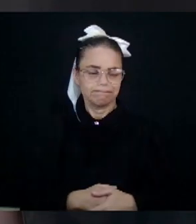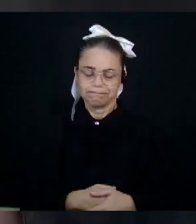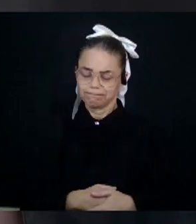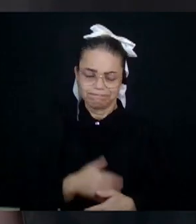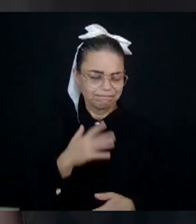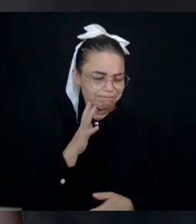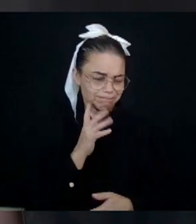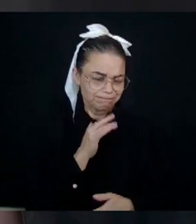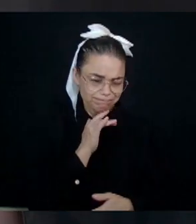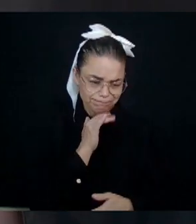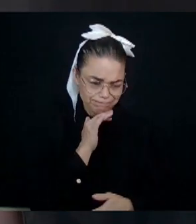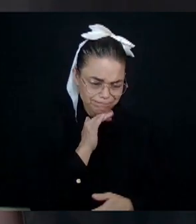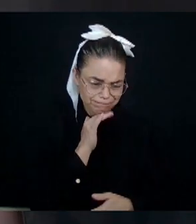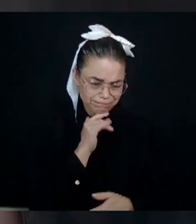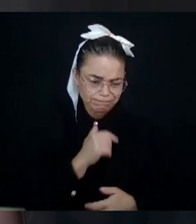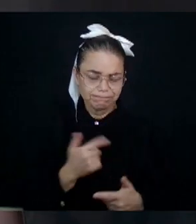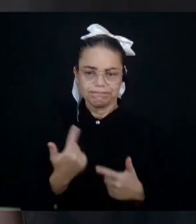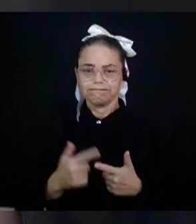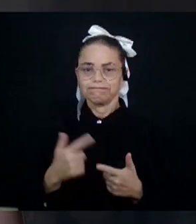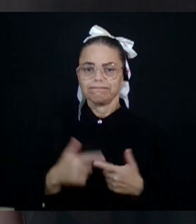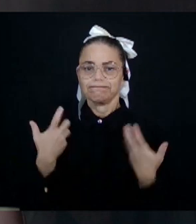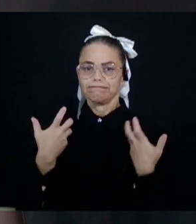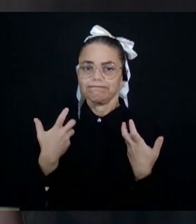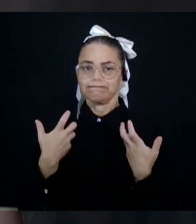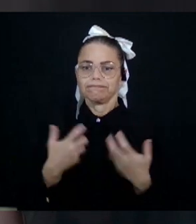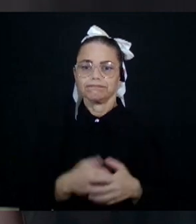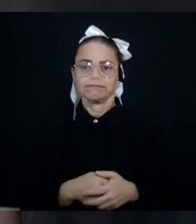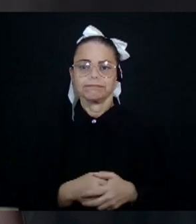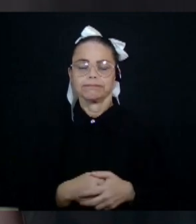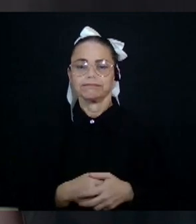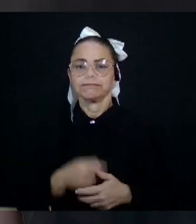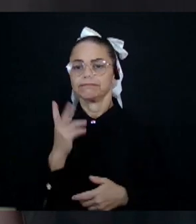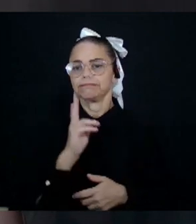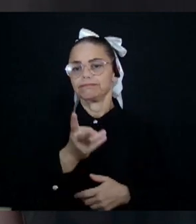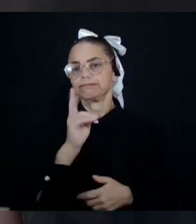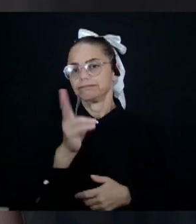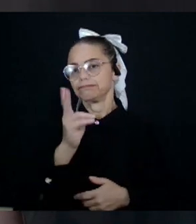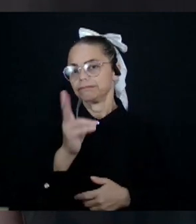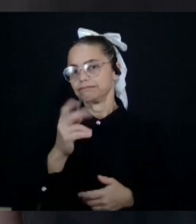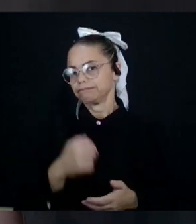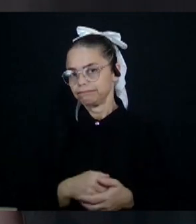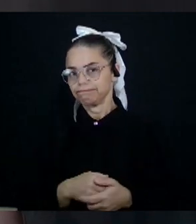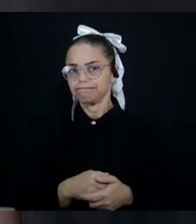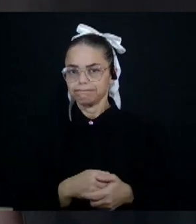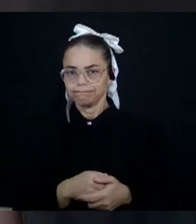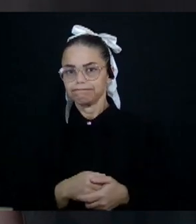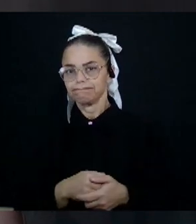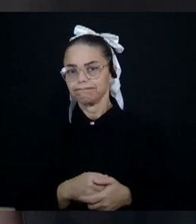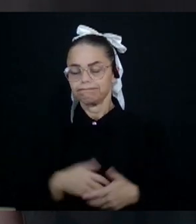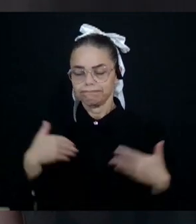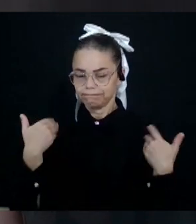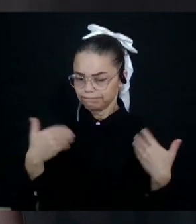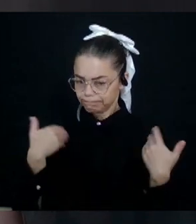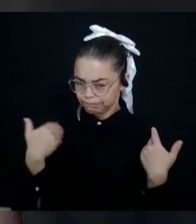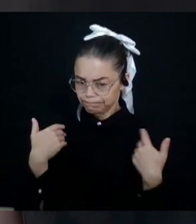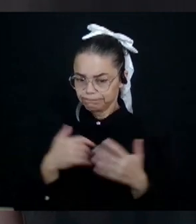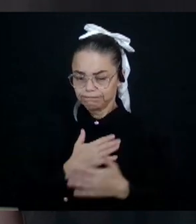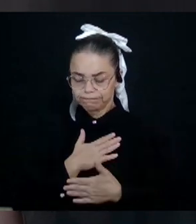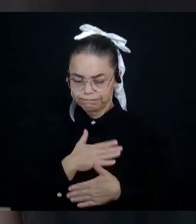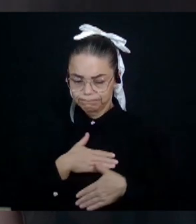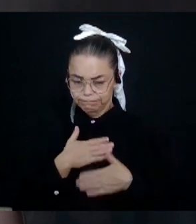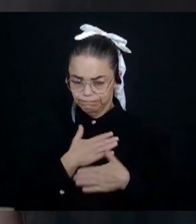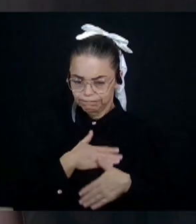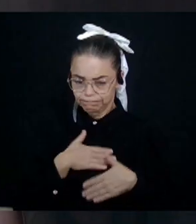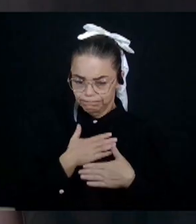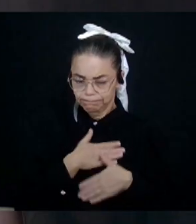desagradáveis, né. Por que que eu quero tanto, permanecer naquele momento de alegria, de prazer,